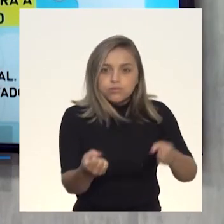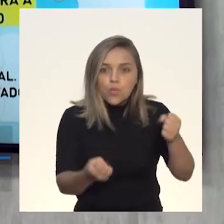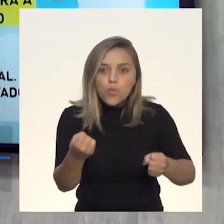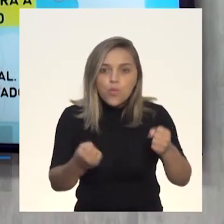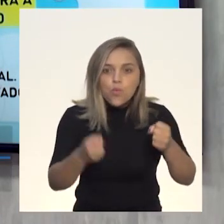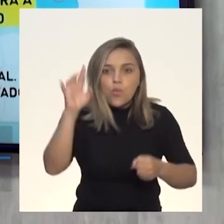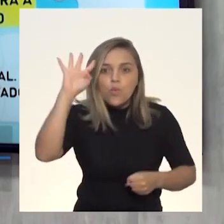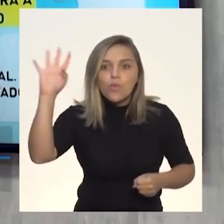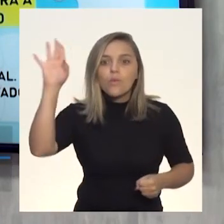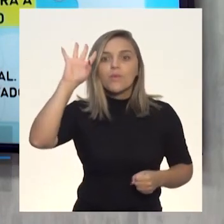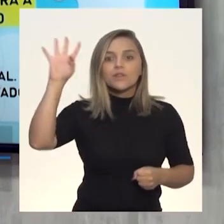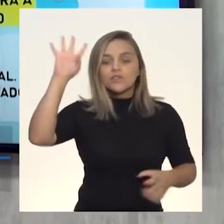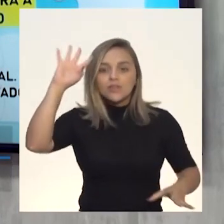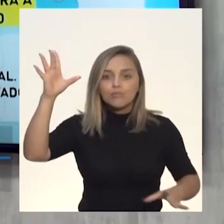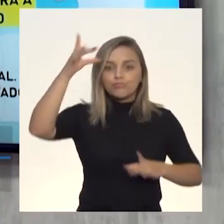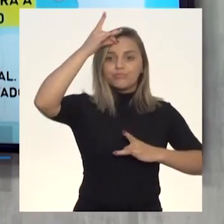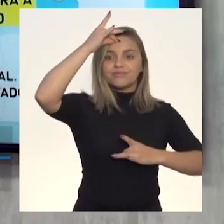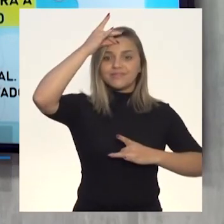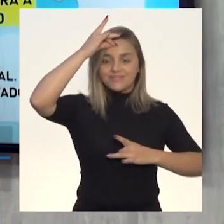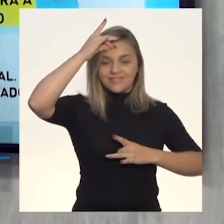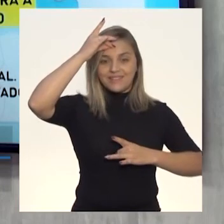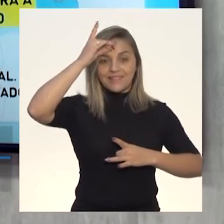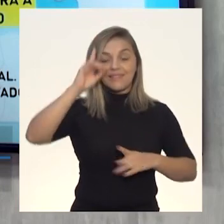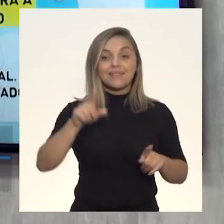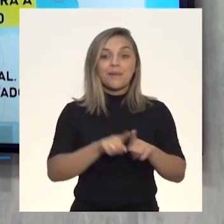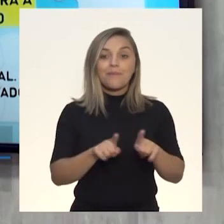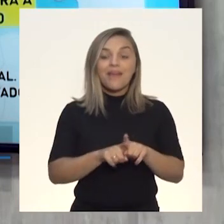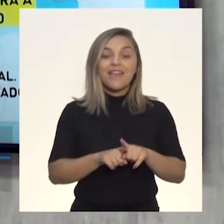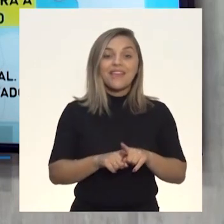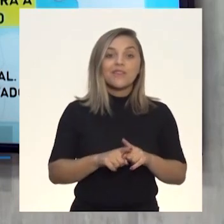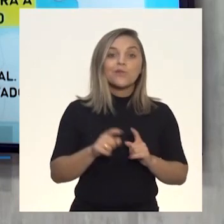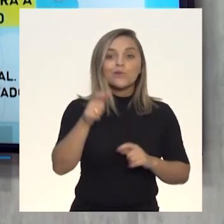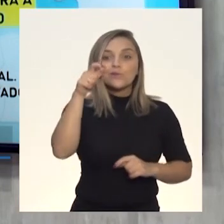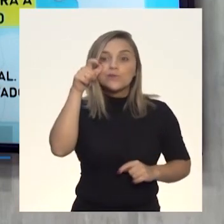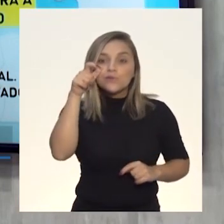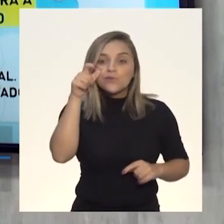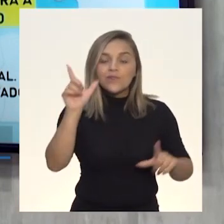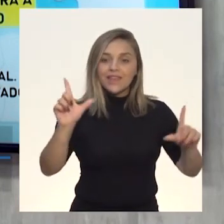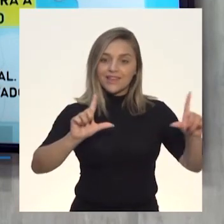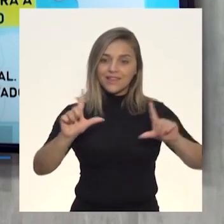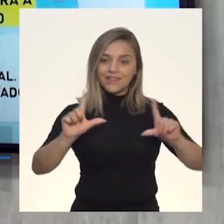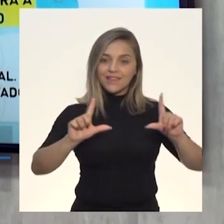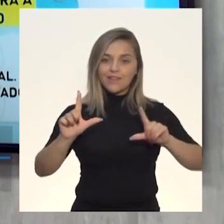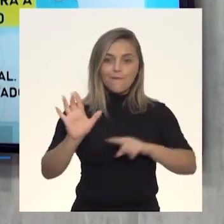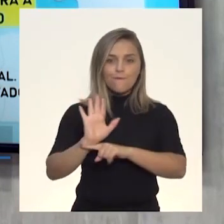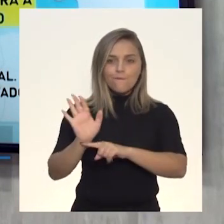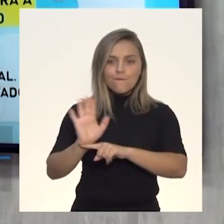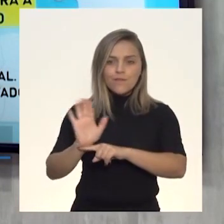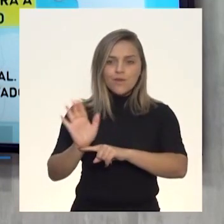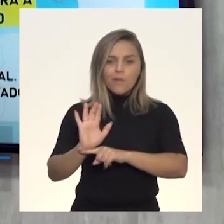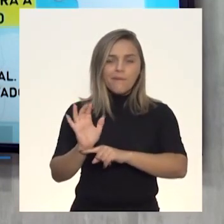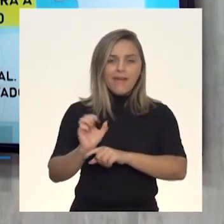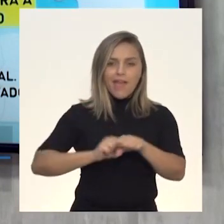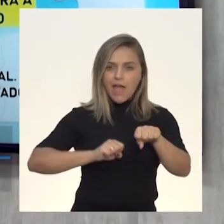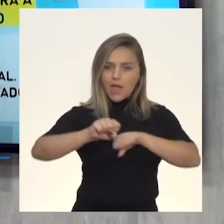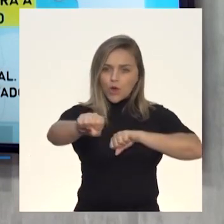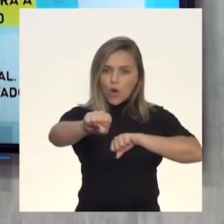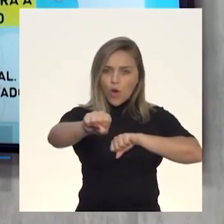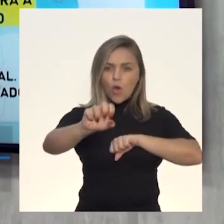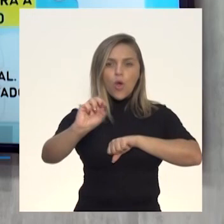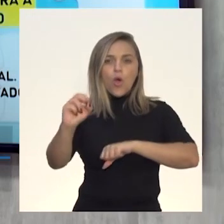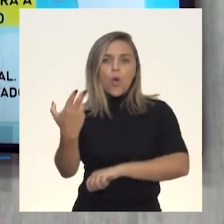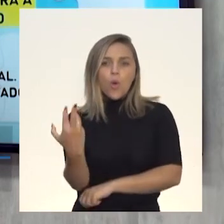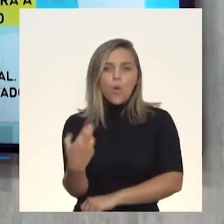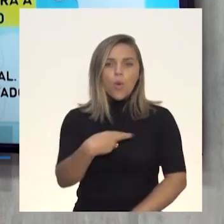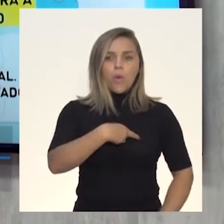imagina naquela ideia, né? Ou então a gente assiste um filme de super-herói, ou um filme de romance, ou ouve